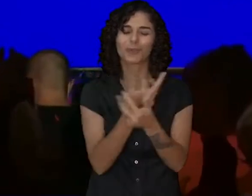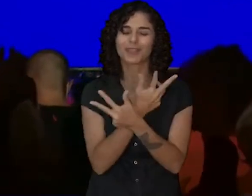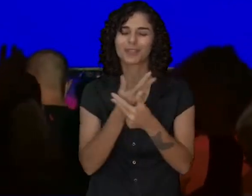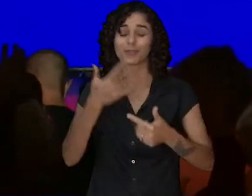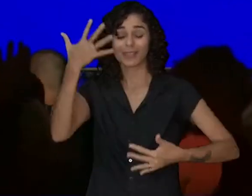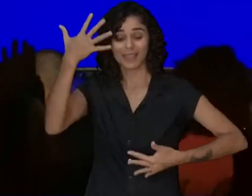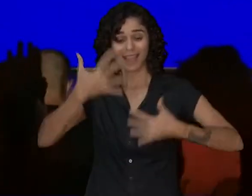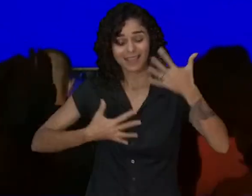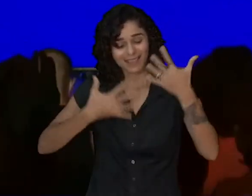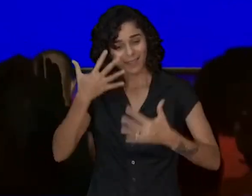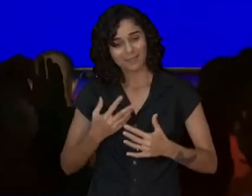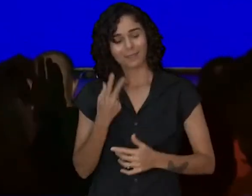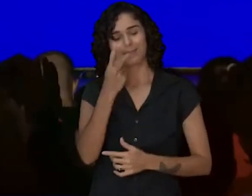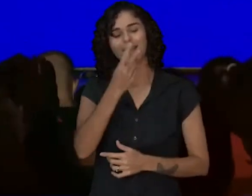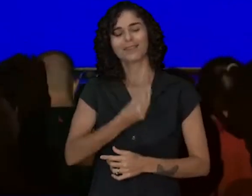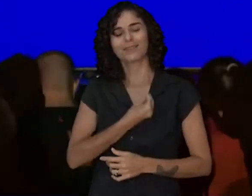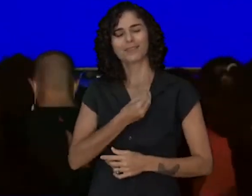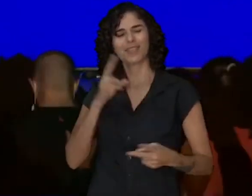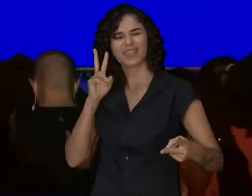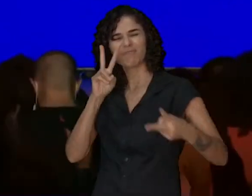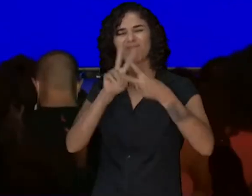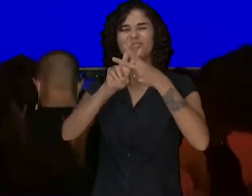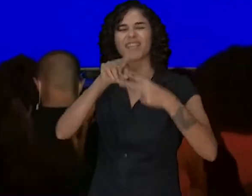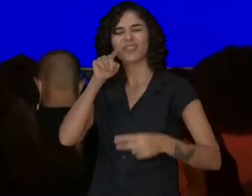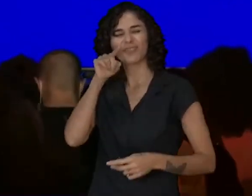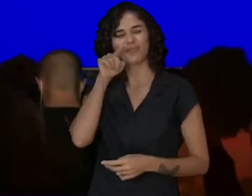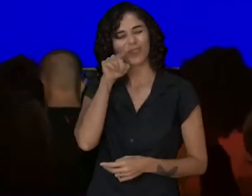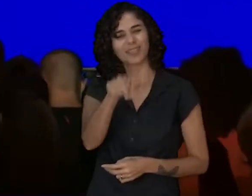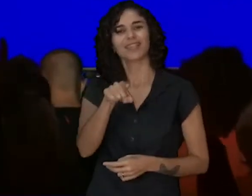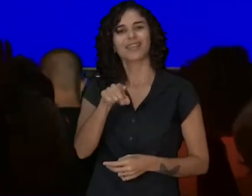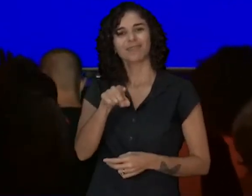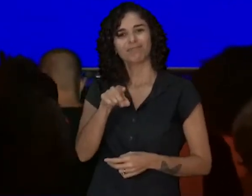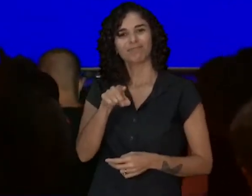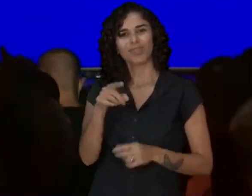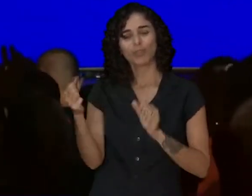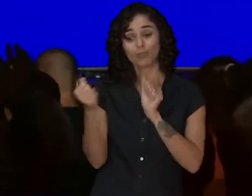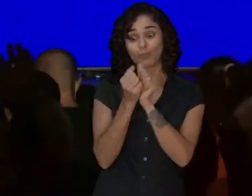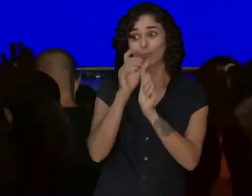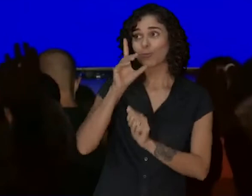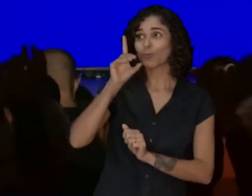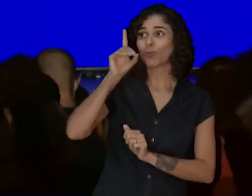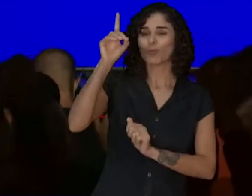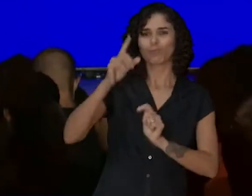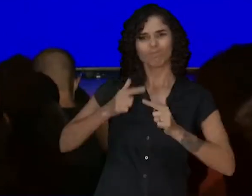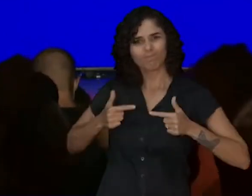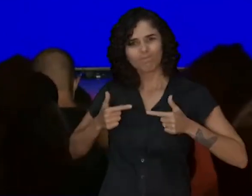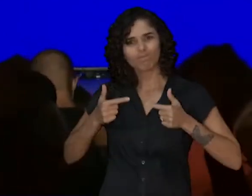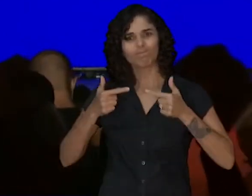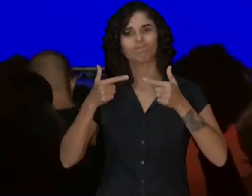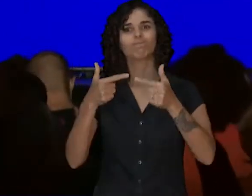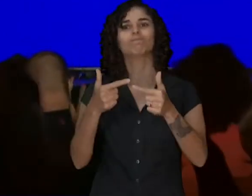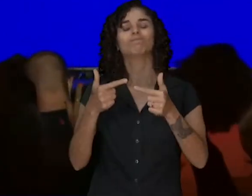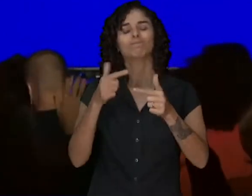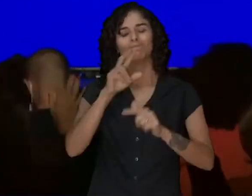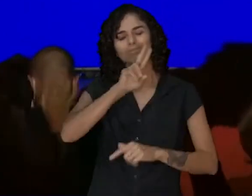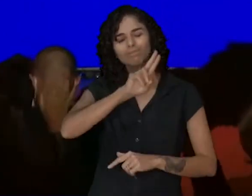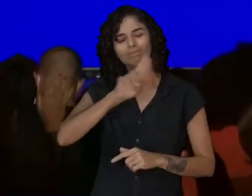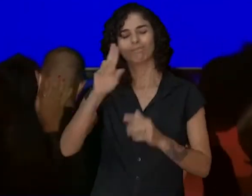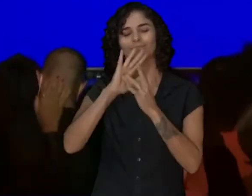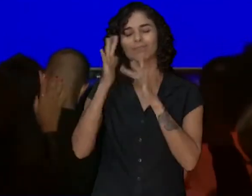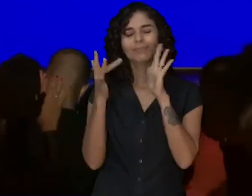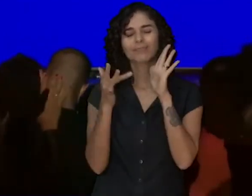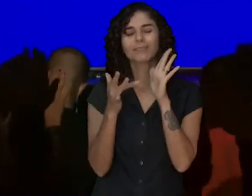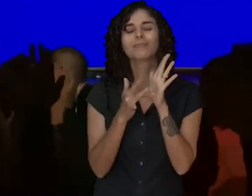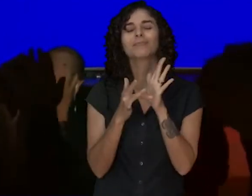te prende, e vive o chamado de Deus para a sua vida, em nome de